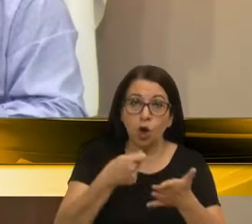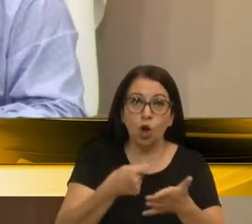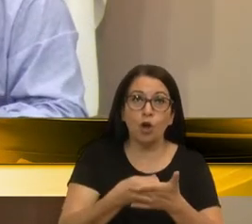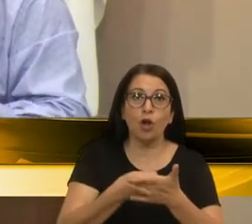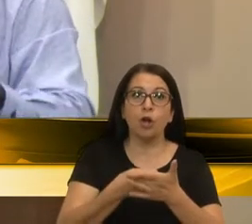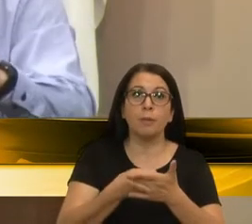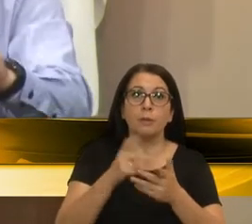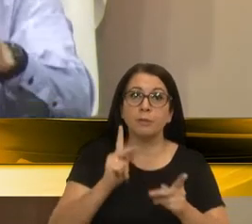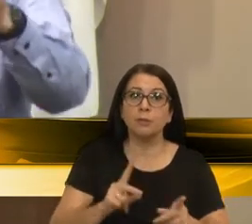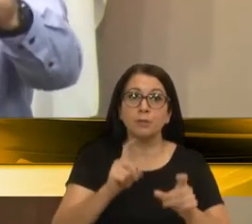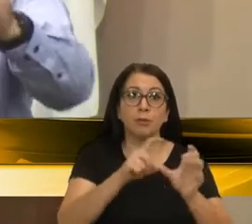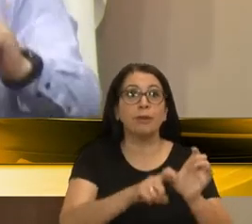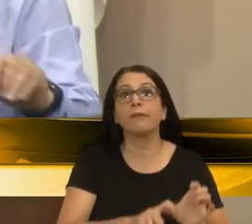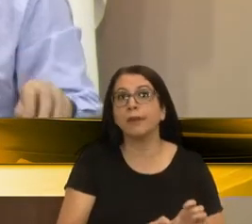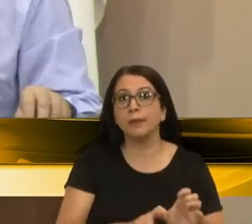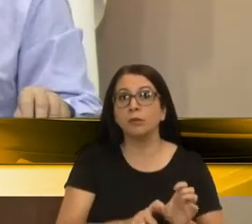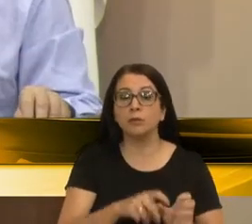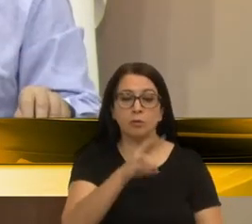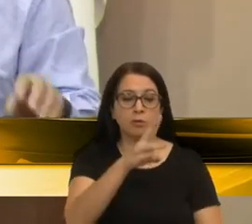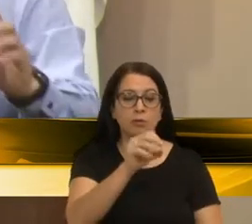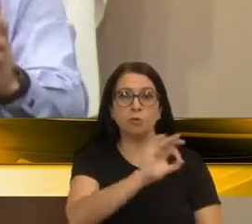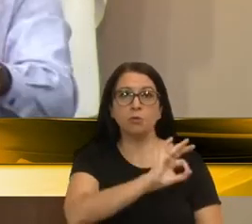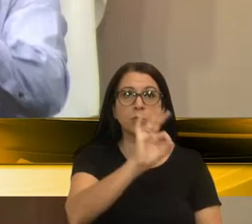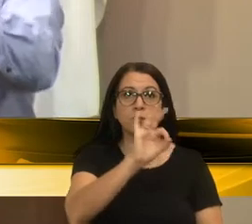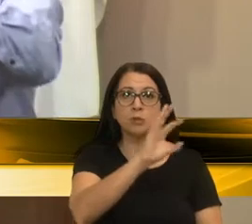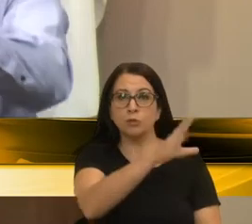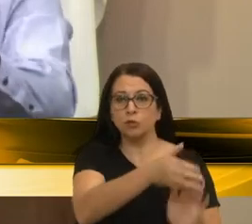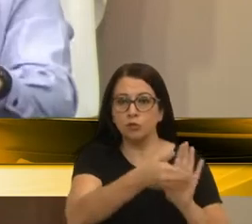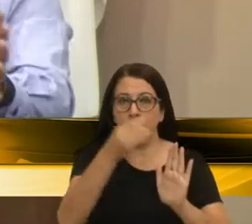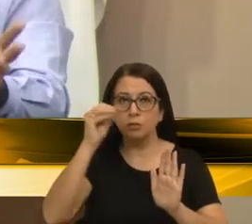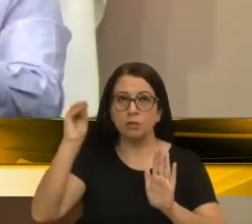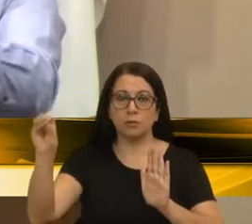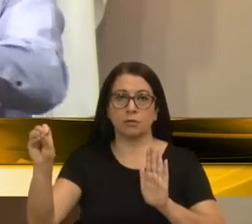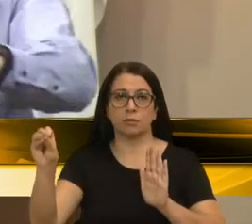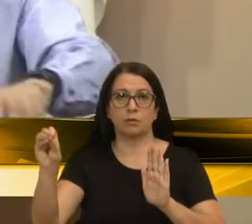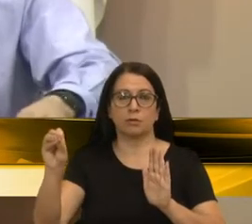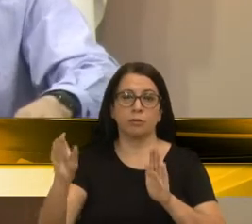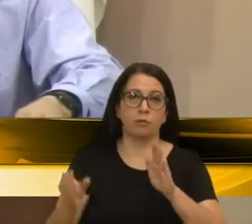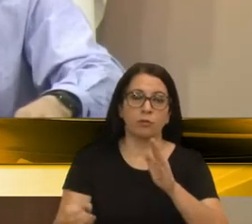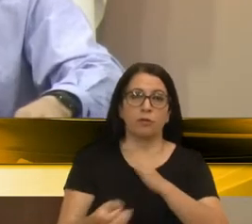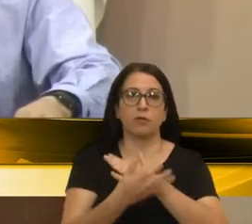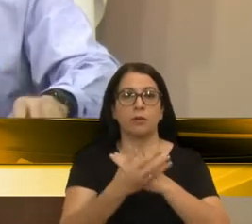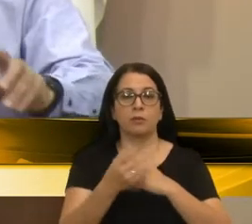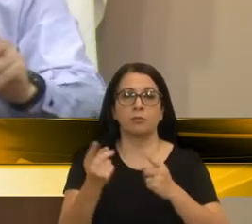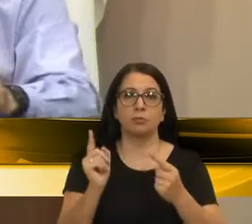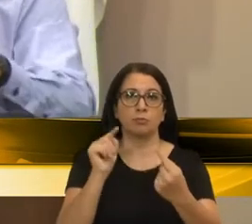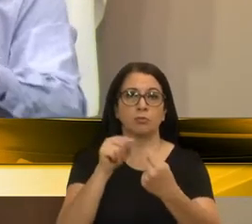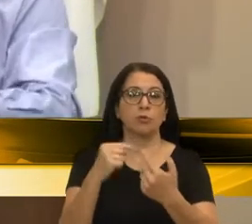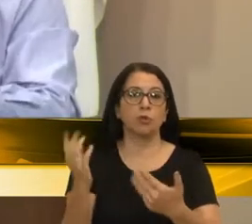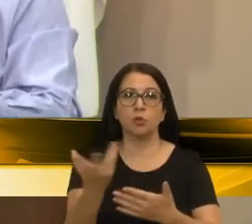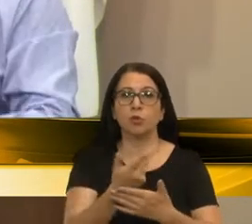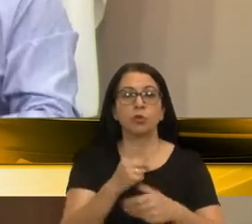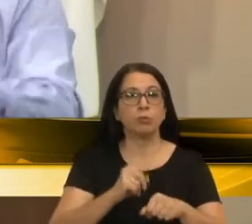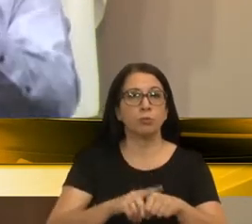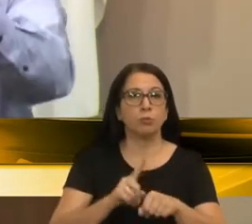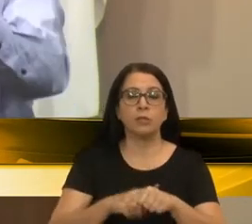grandes devedores. Aonde vai os 30% da retirada que é de desvio de finalidade? A